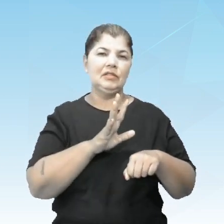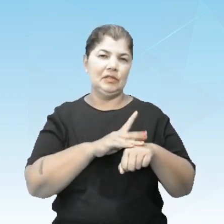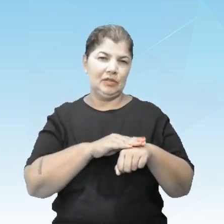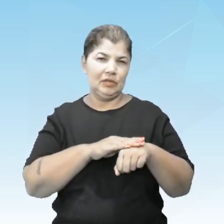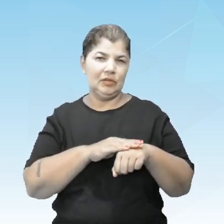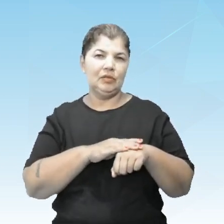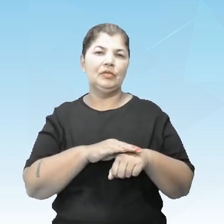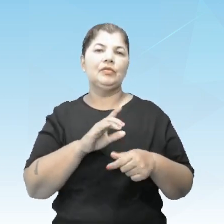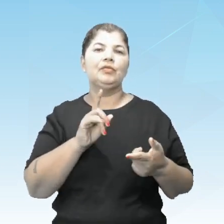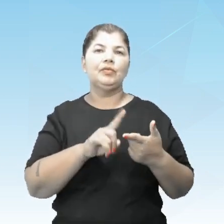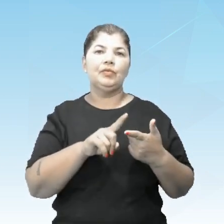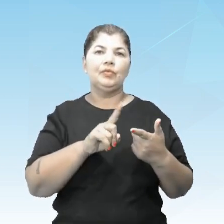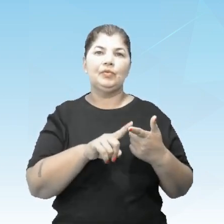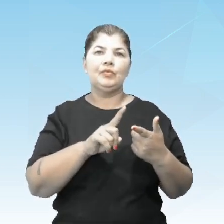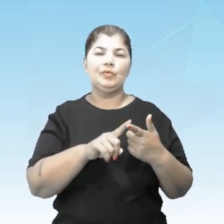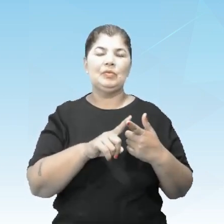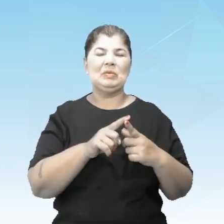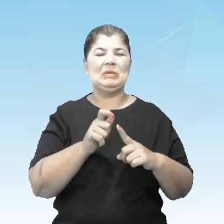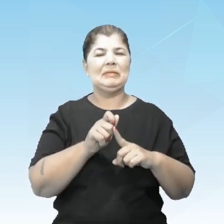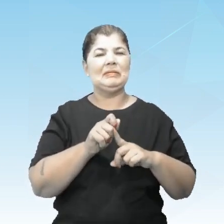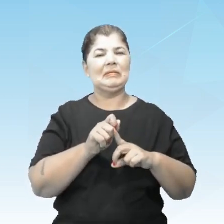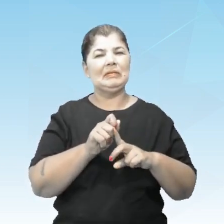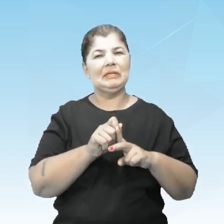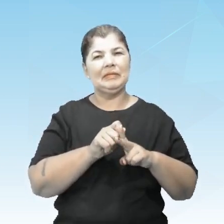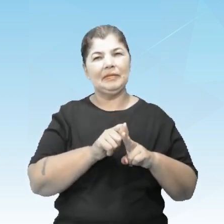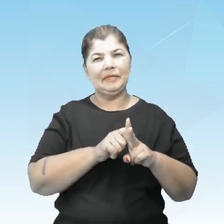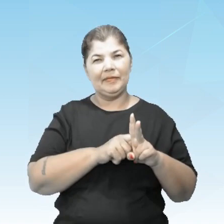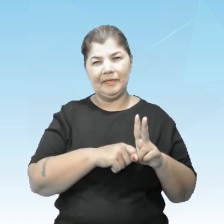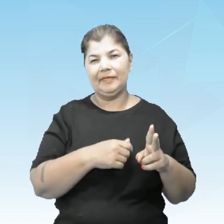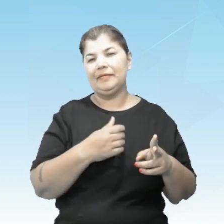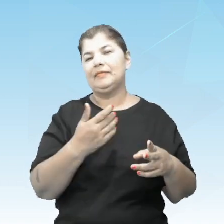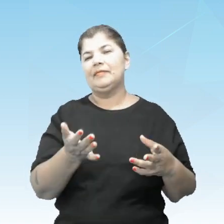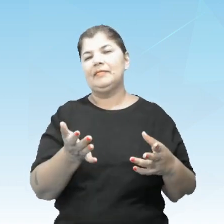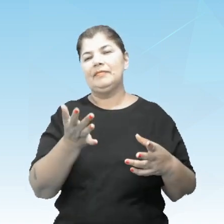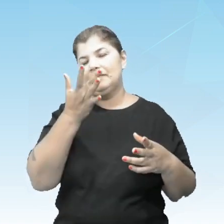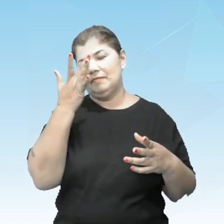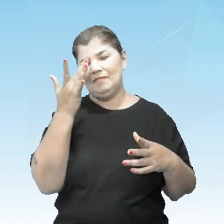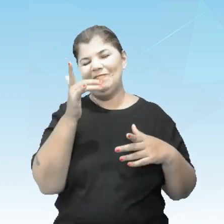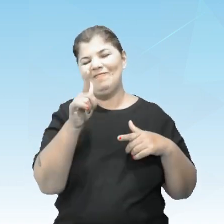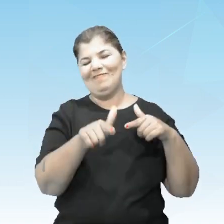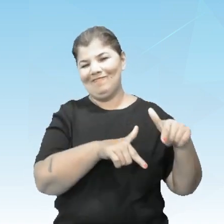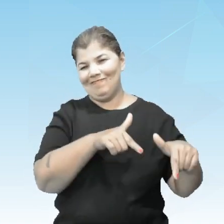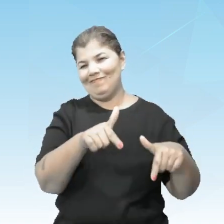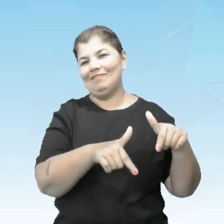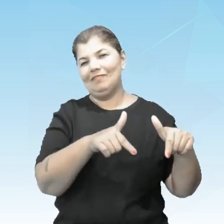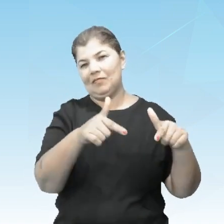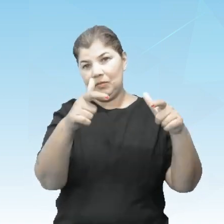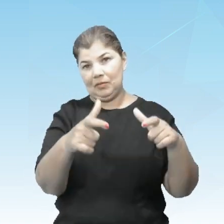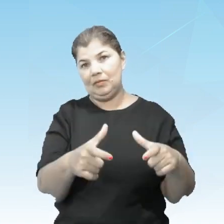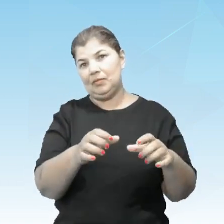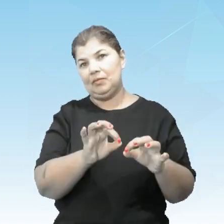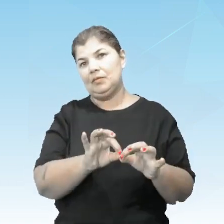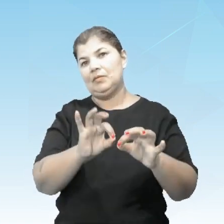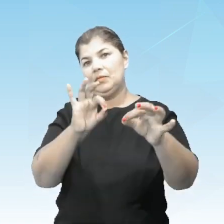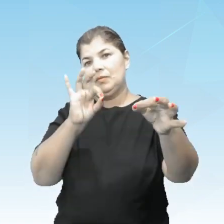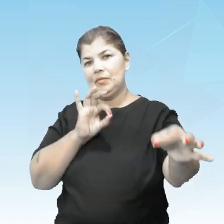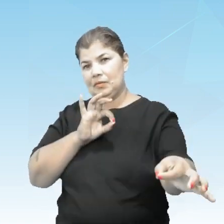a ausência prolongada por meses desses agricultores nos seus